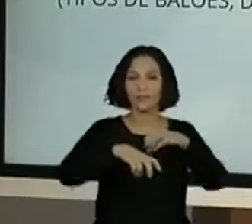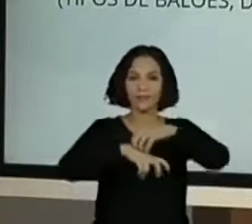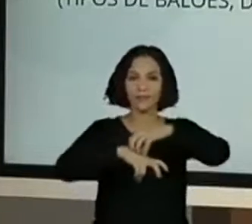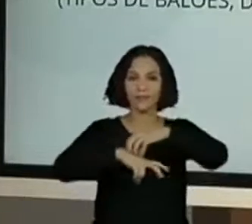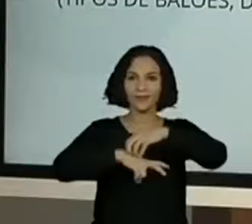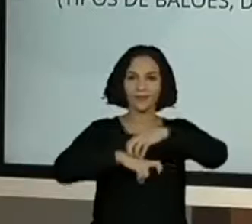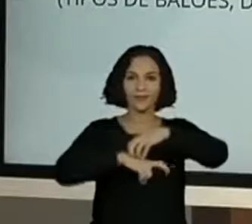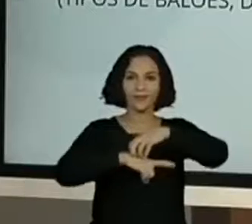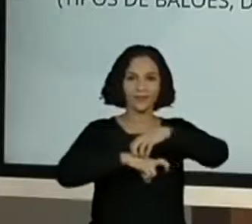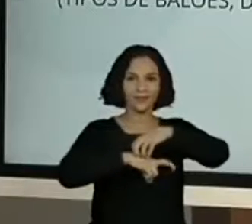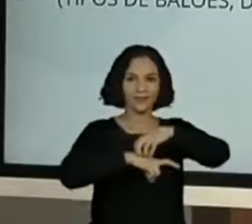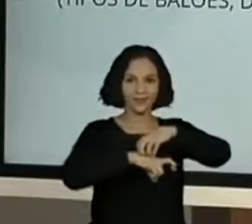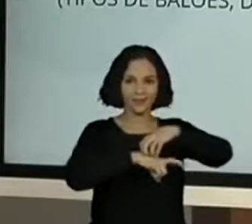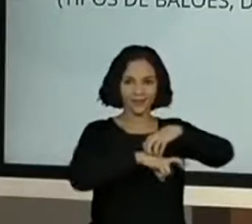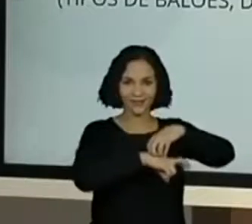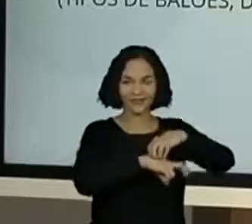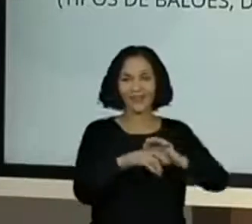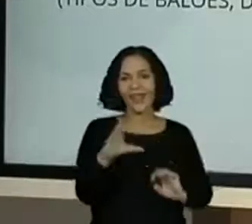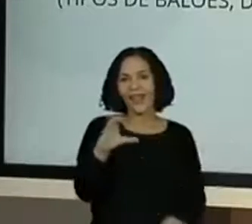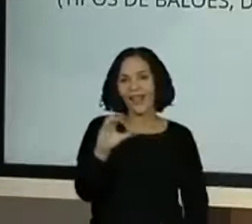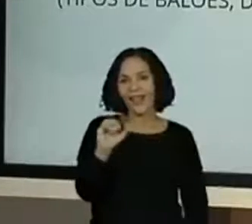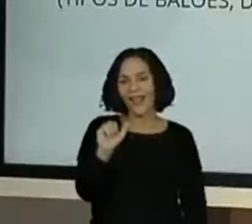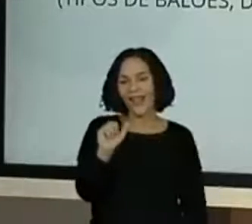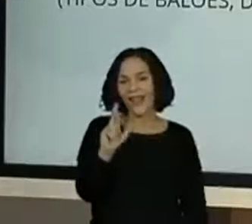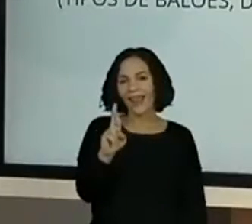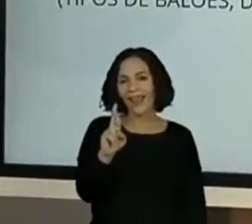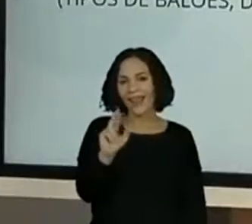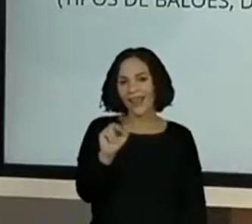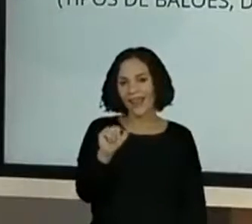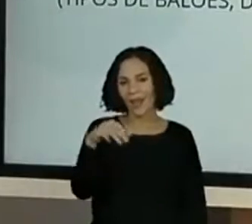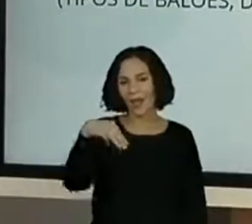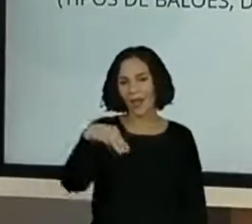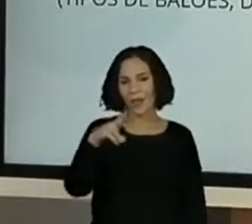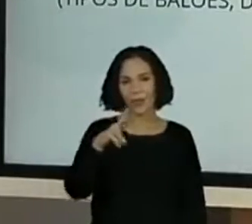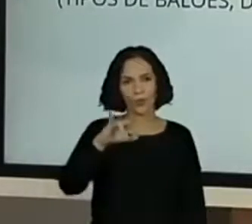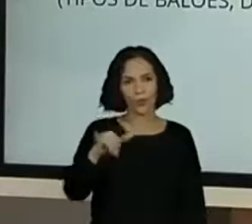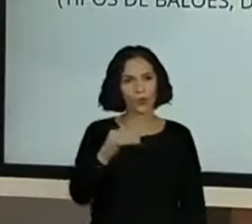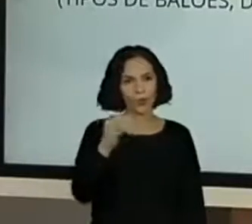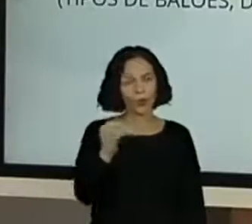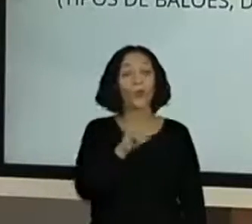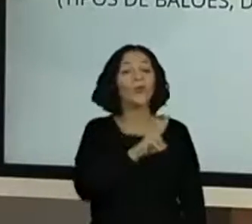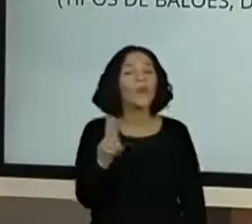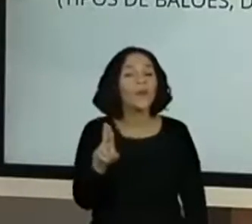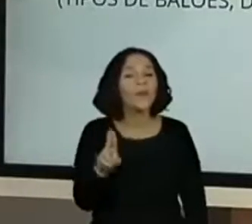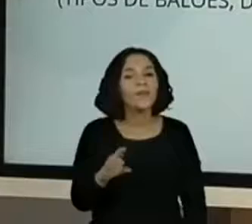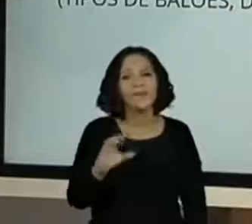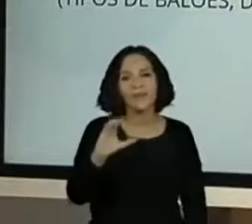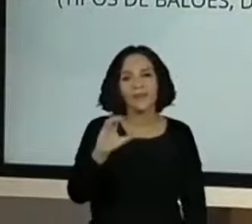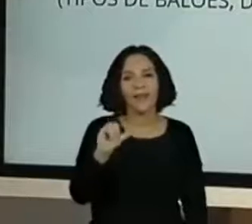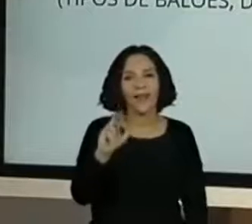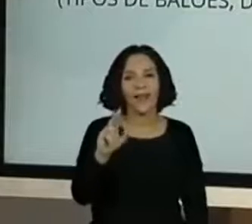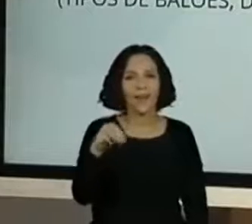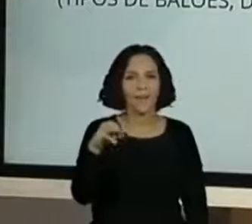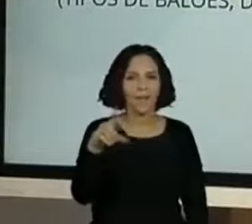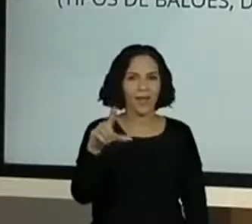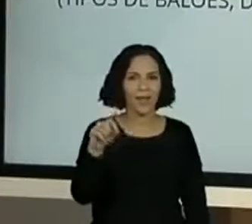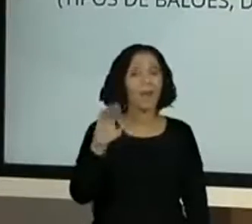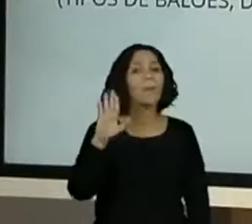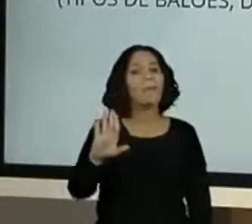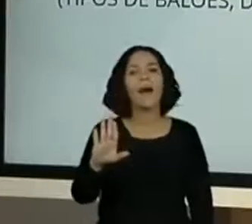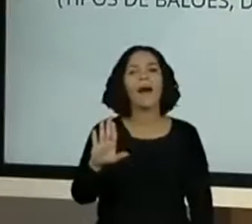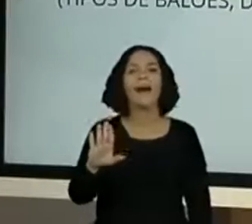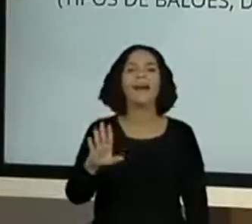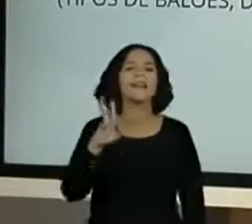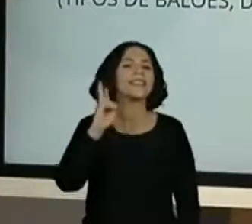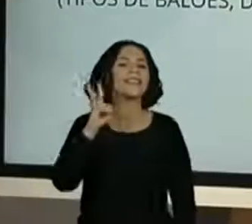caramujo, muito simpático, chamado Caramelo. Mas quem roubou a cena? Sempre